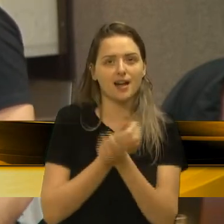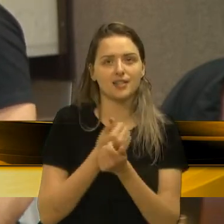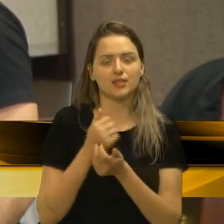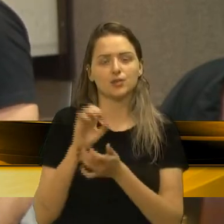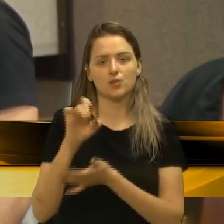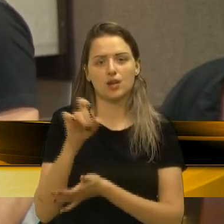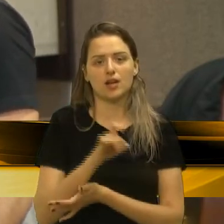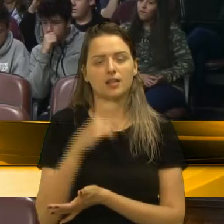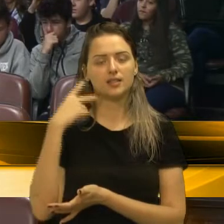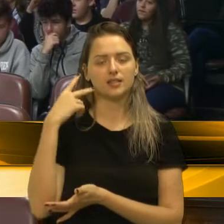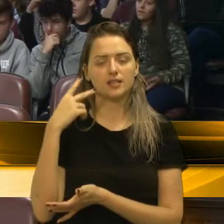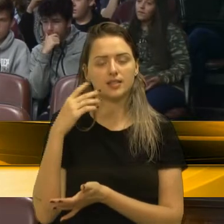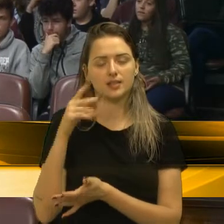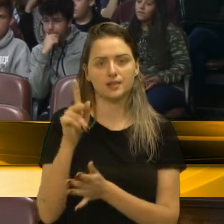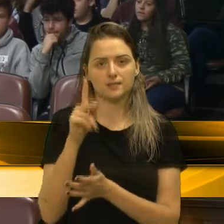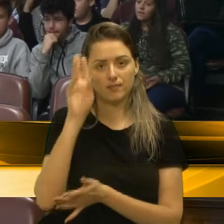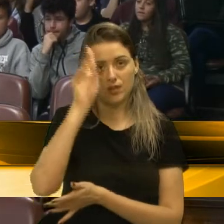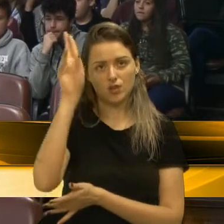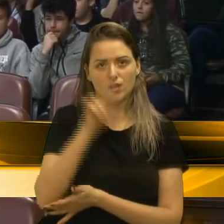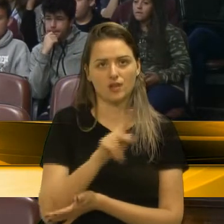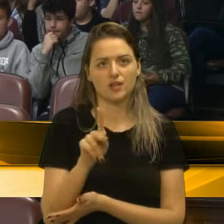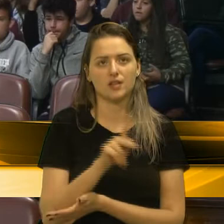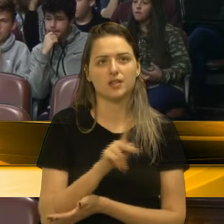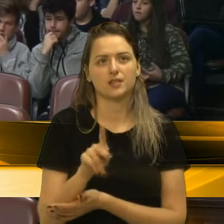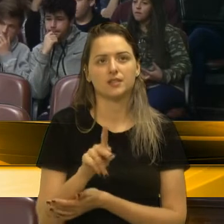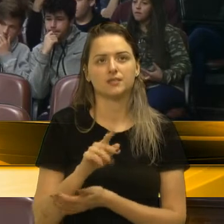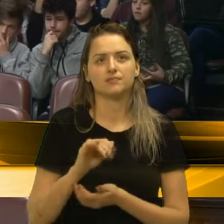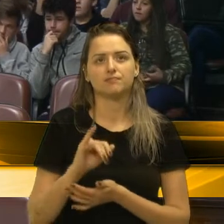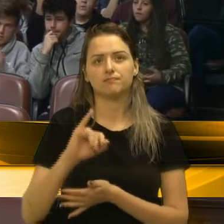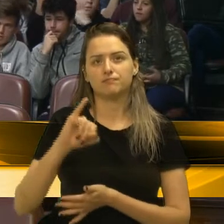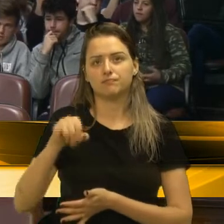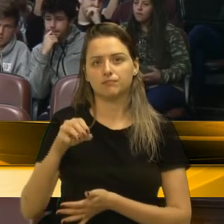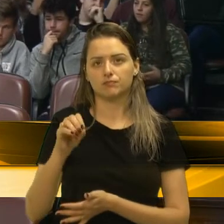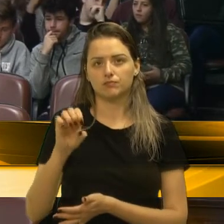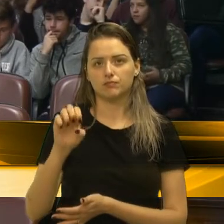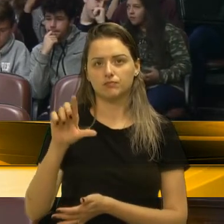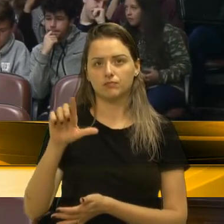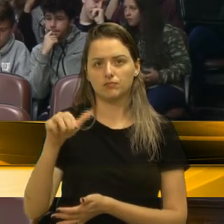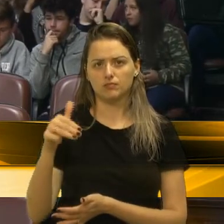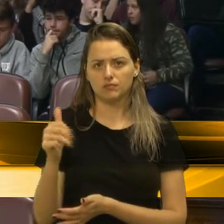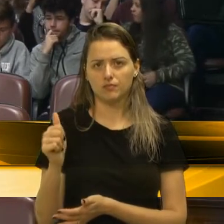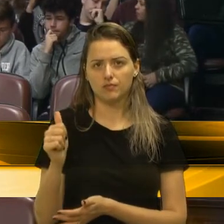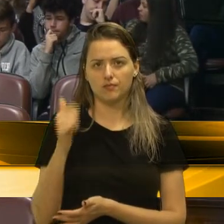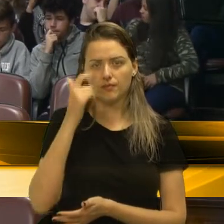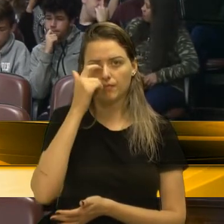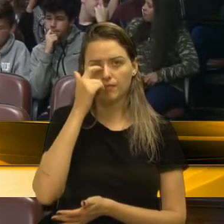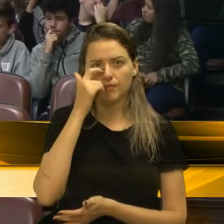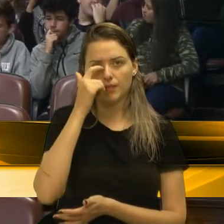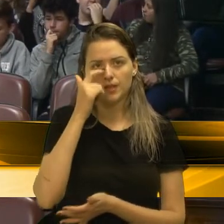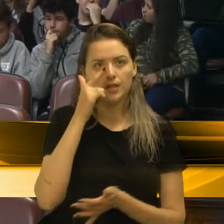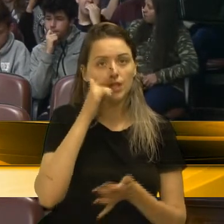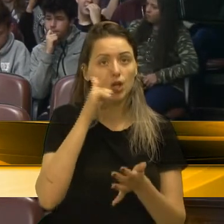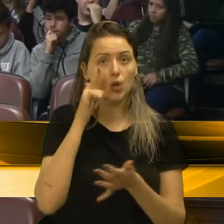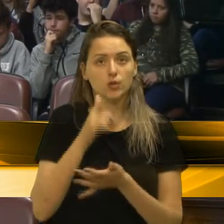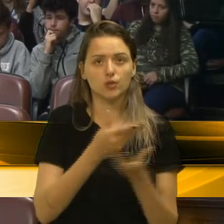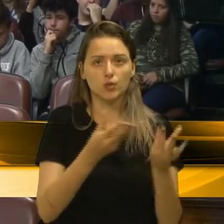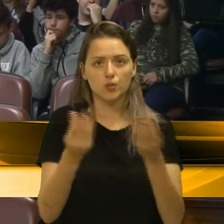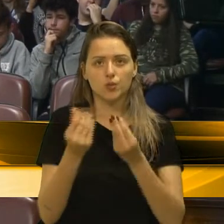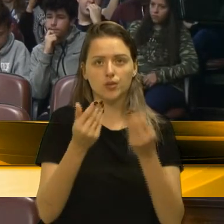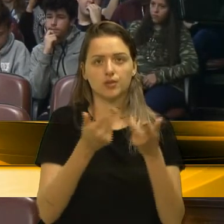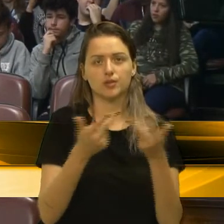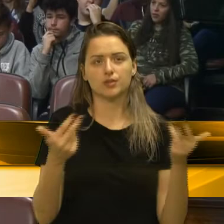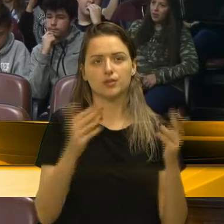Balgarten, uma excelente professora daquela instituição que buscou muitas conquistas para a escola.